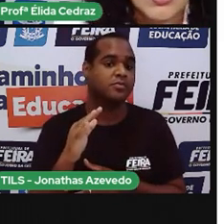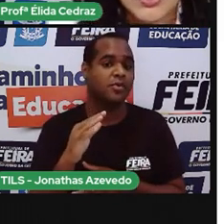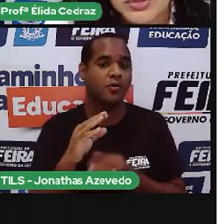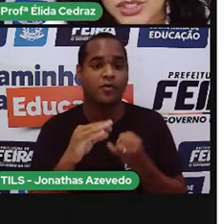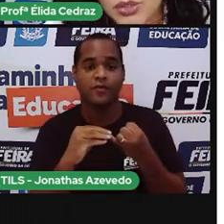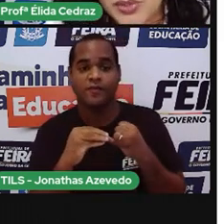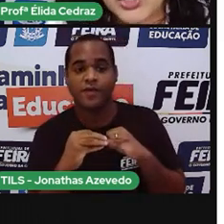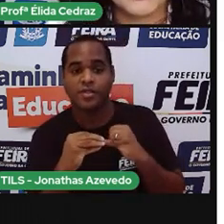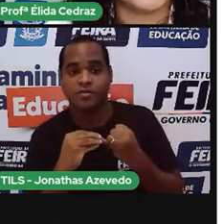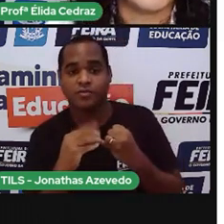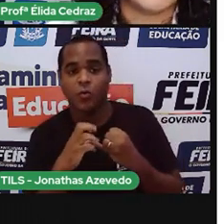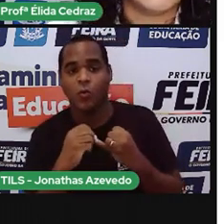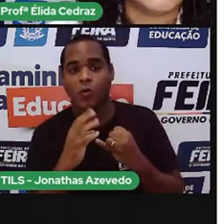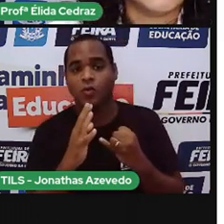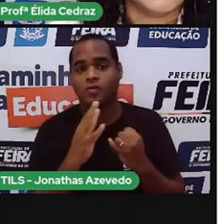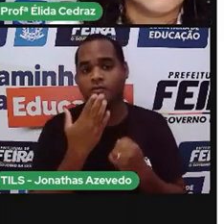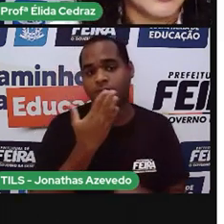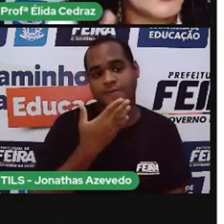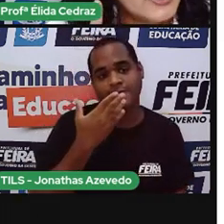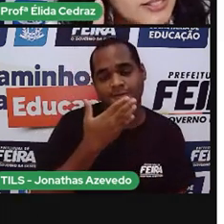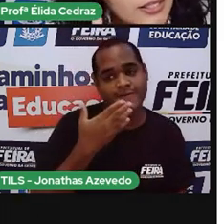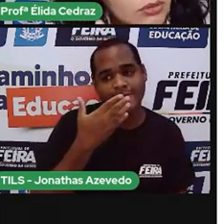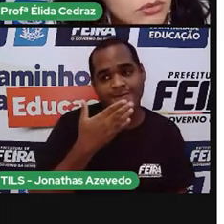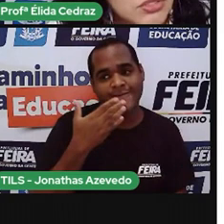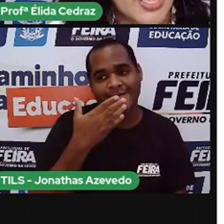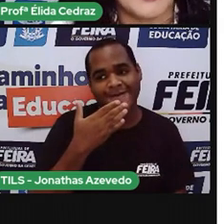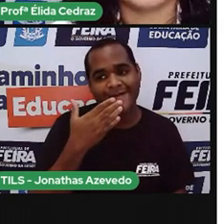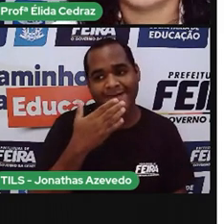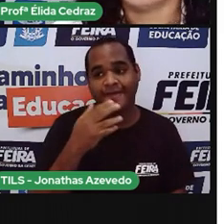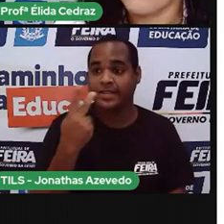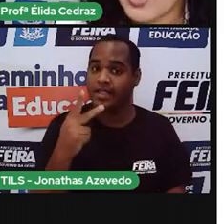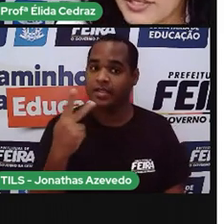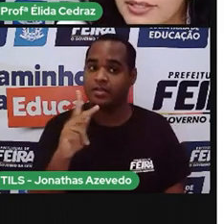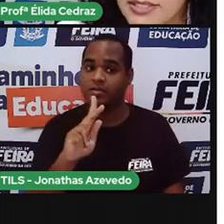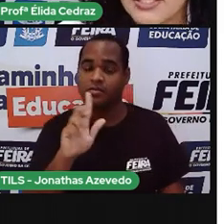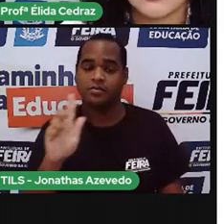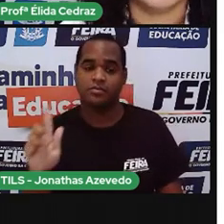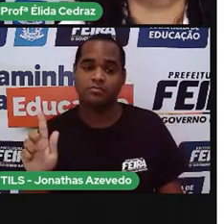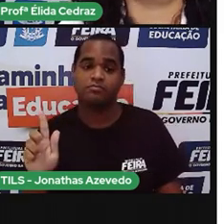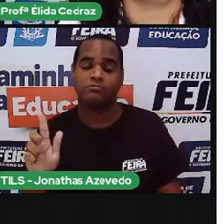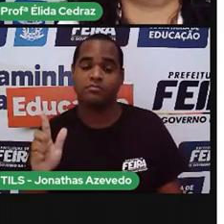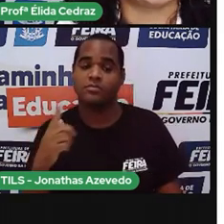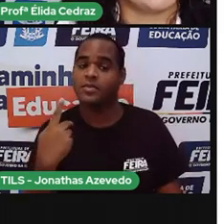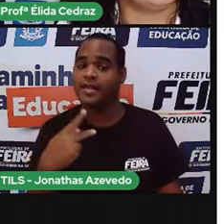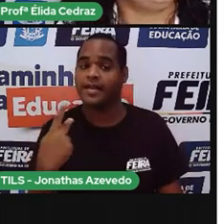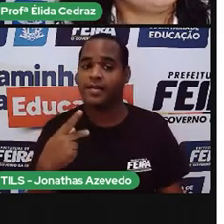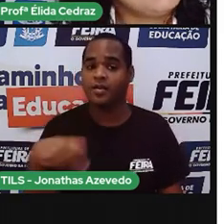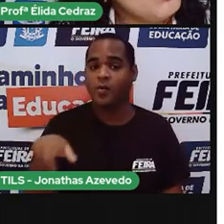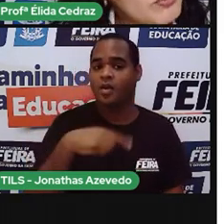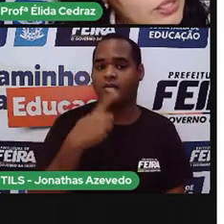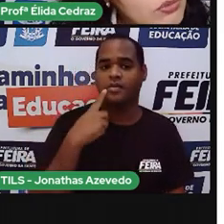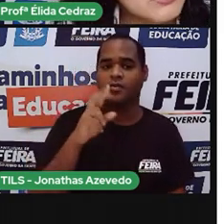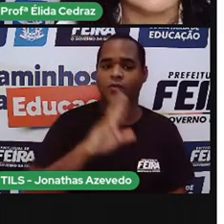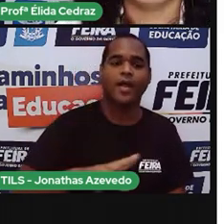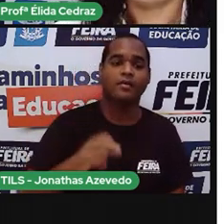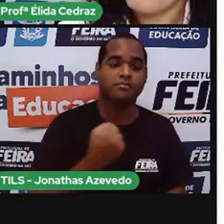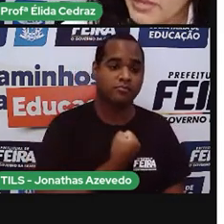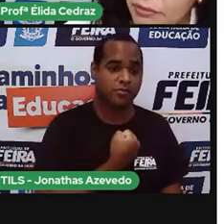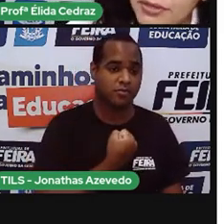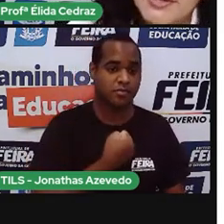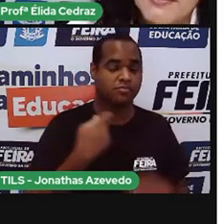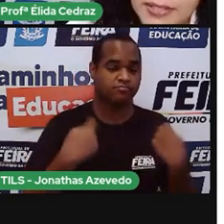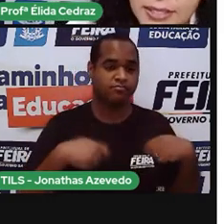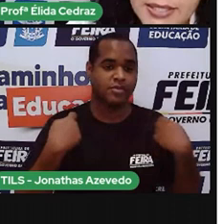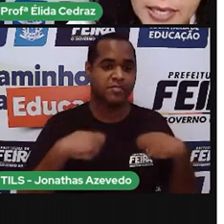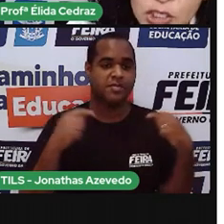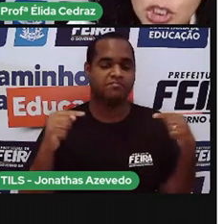feijão e o açúcar em quilos? Aí agora sim, você vai usar números